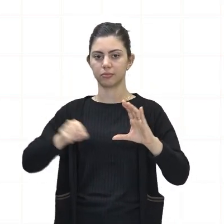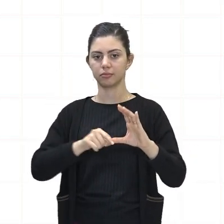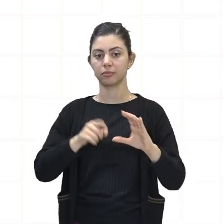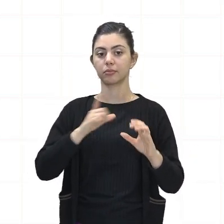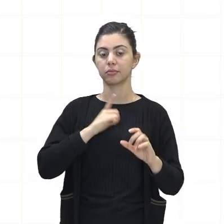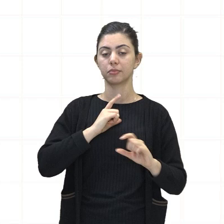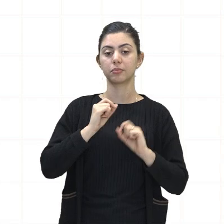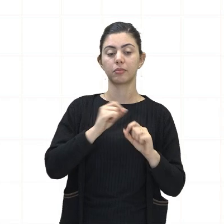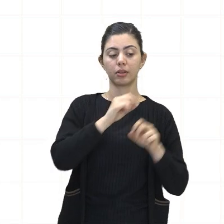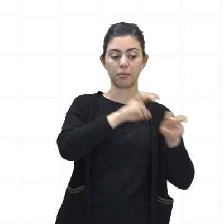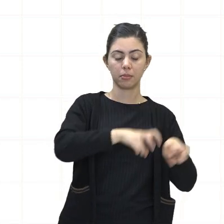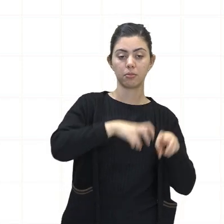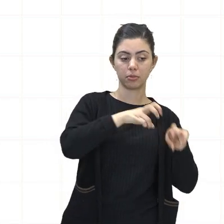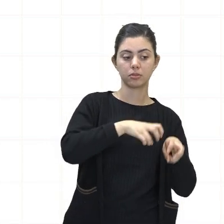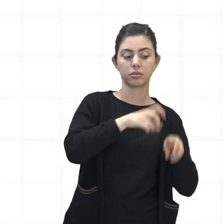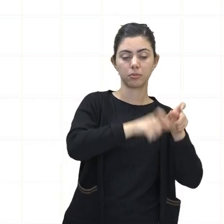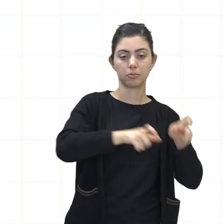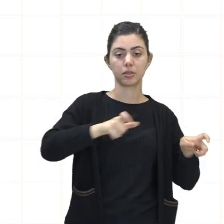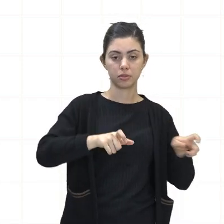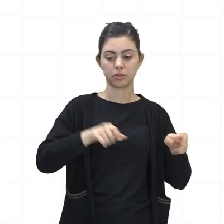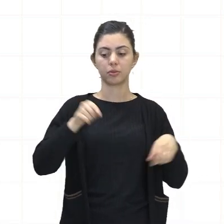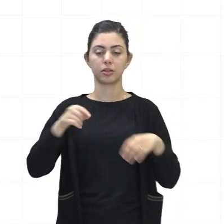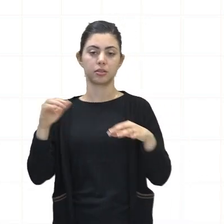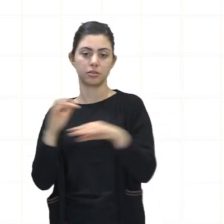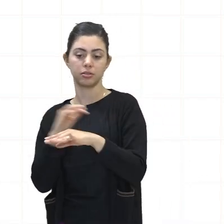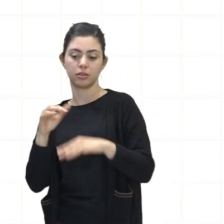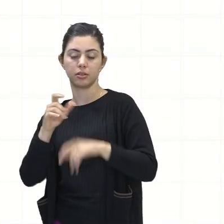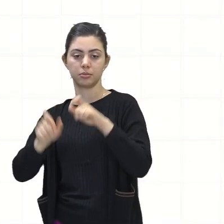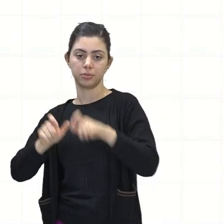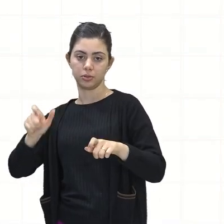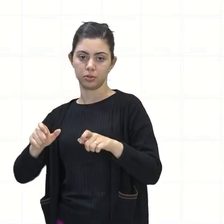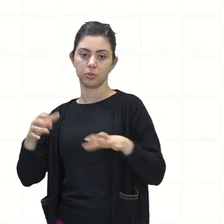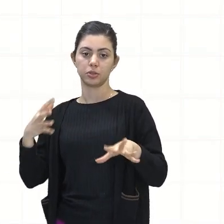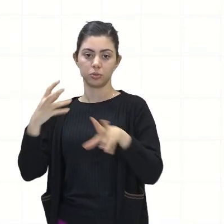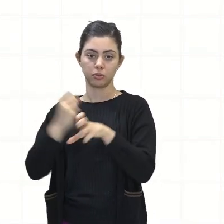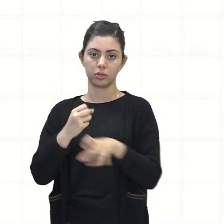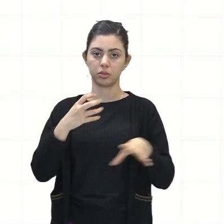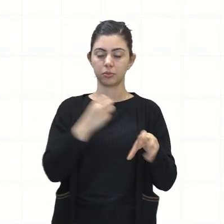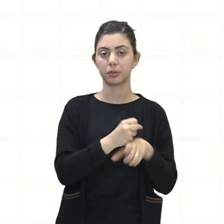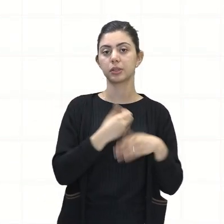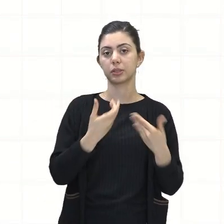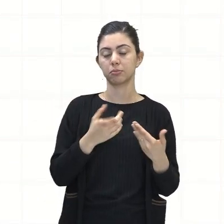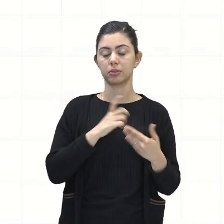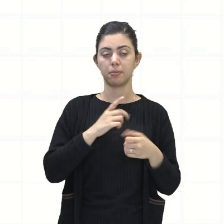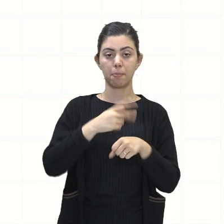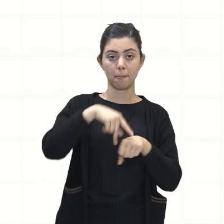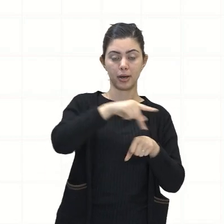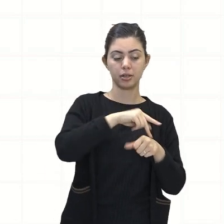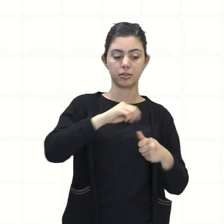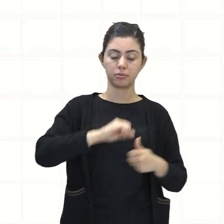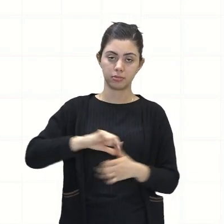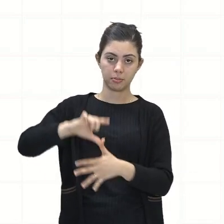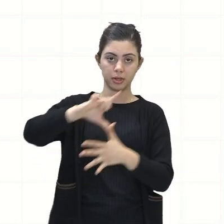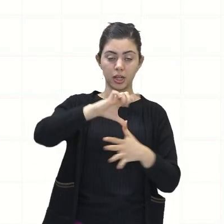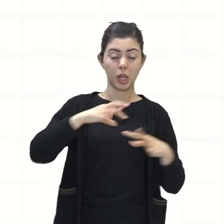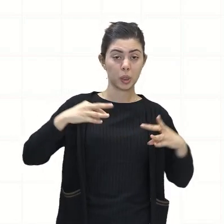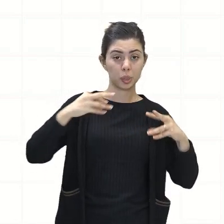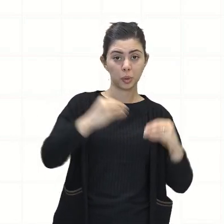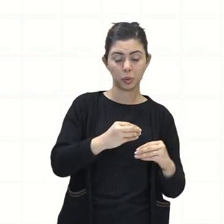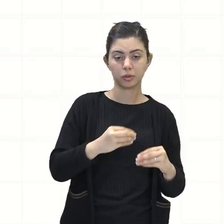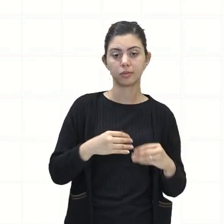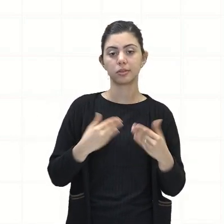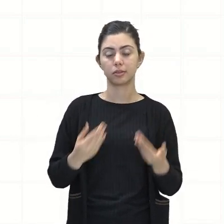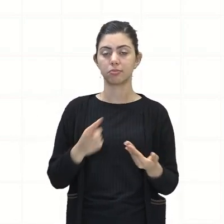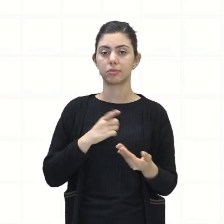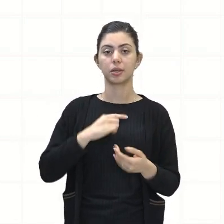pessoas que vivem no campo e pessoas que vivem na cidade. Quando a gente pega todos os países da América Latina, né, a gente tem ali, desde